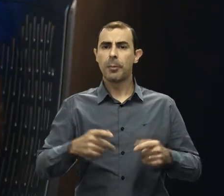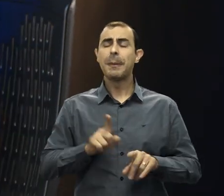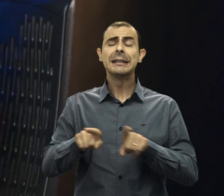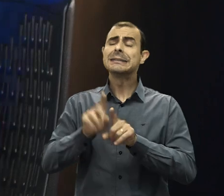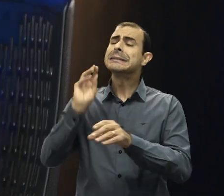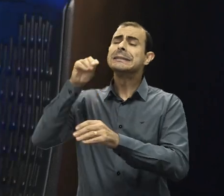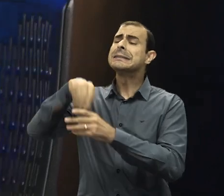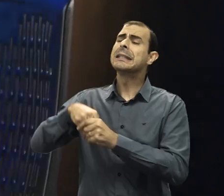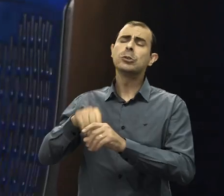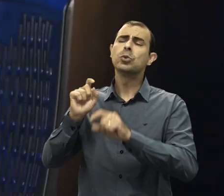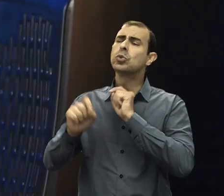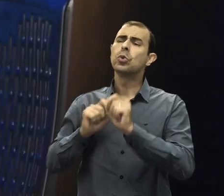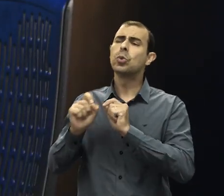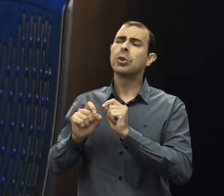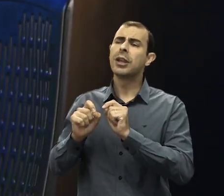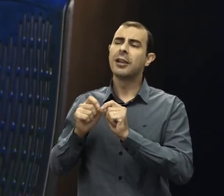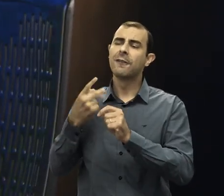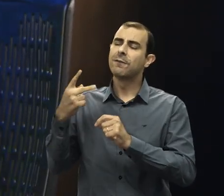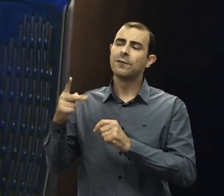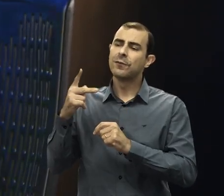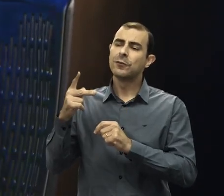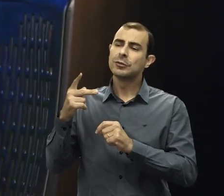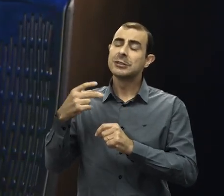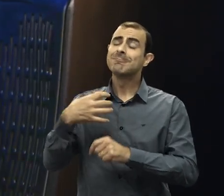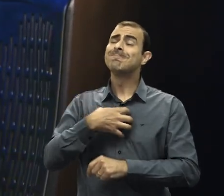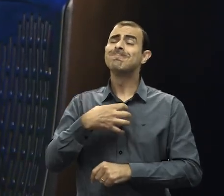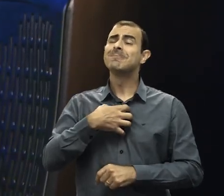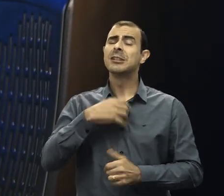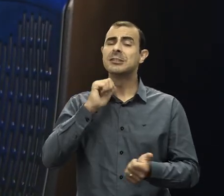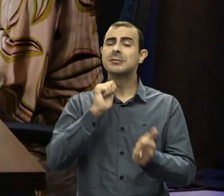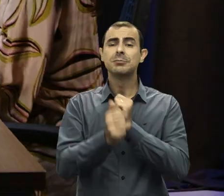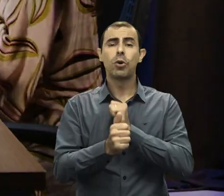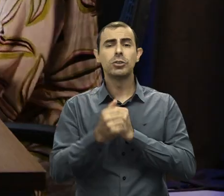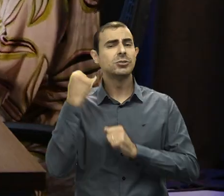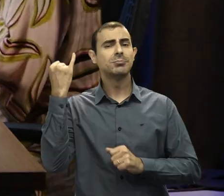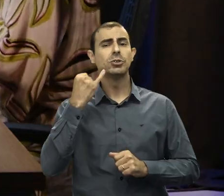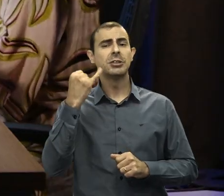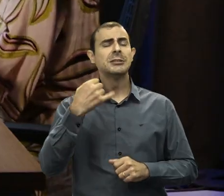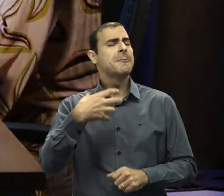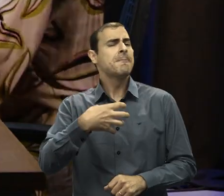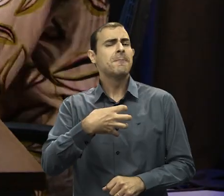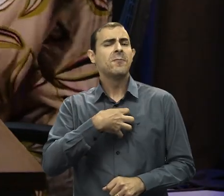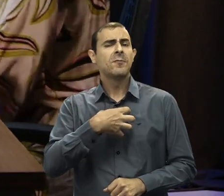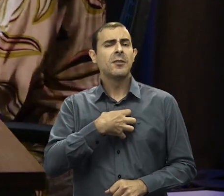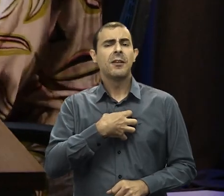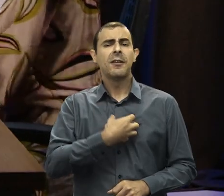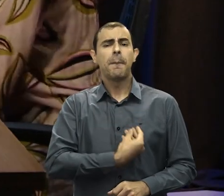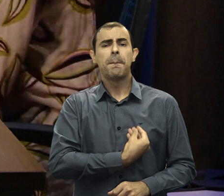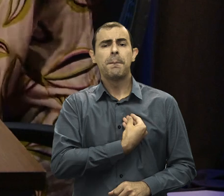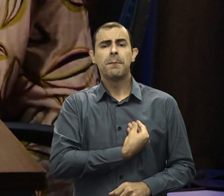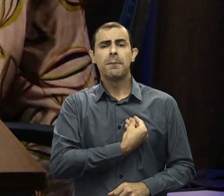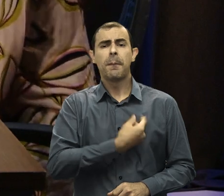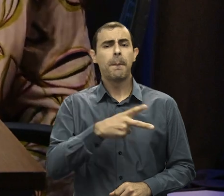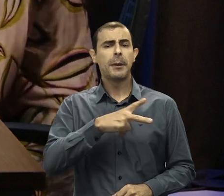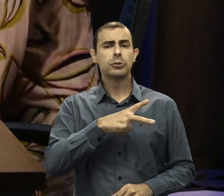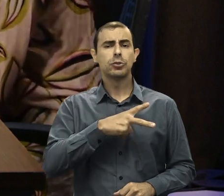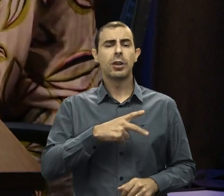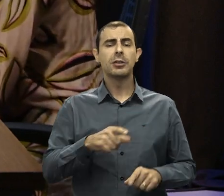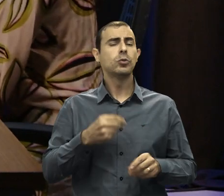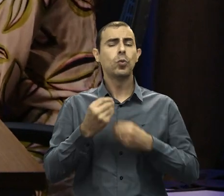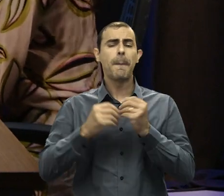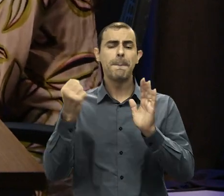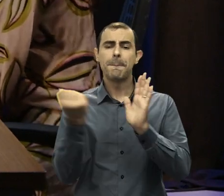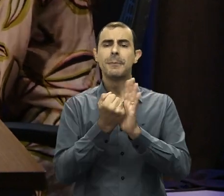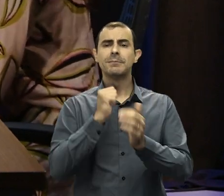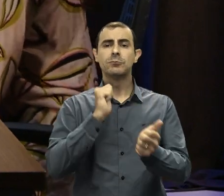carrega aí dentro, assim, do sentimento que ficou do esporte para você, na sua vida pessoal e até mesmo na sua vida profissional? O que o esporte,